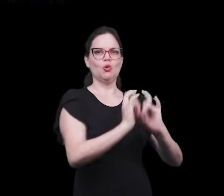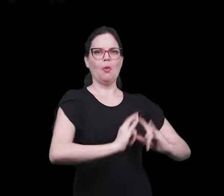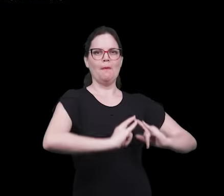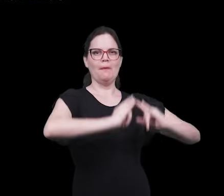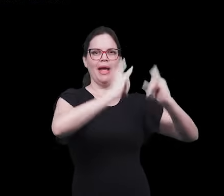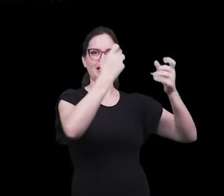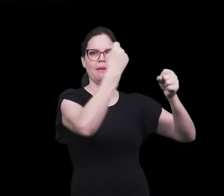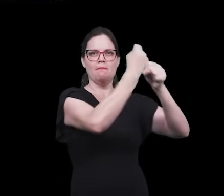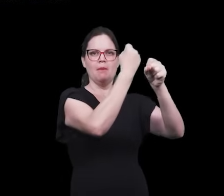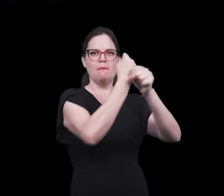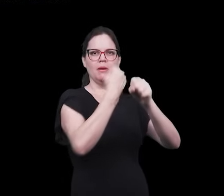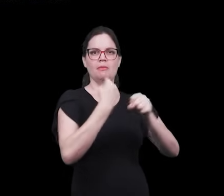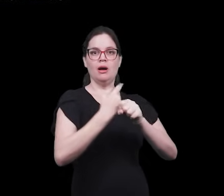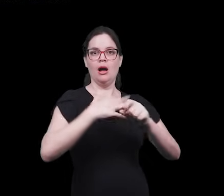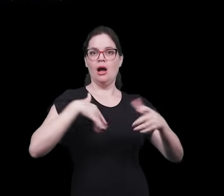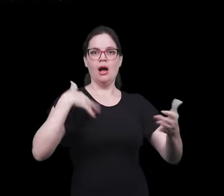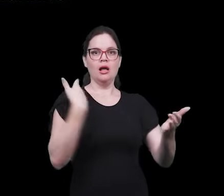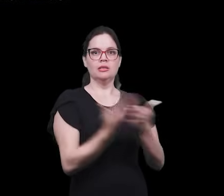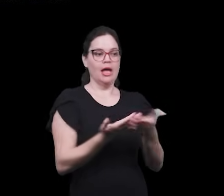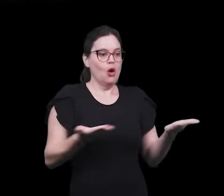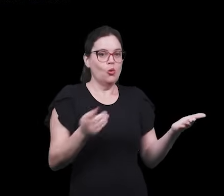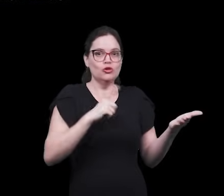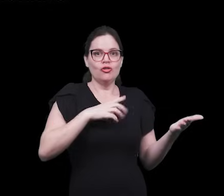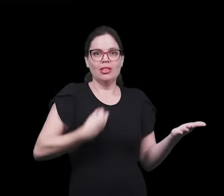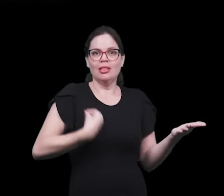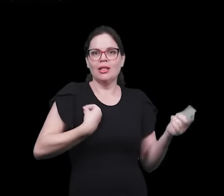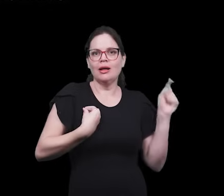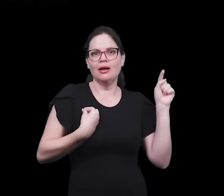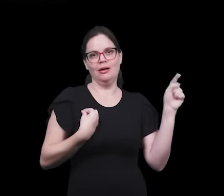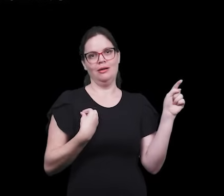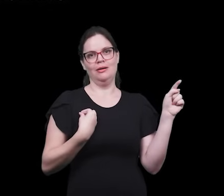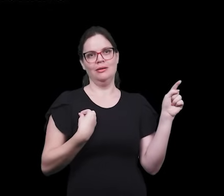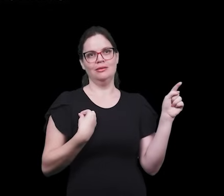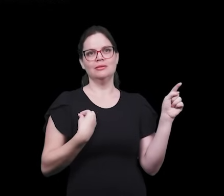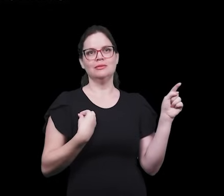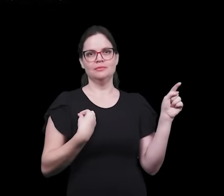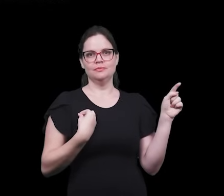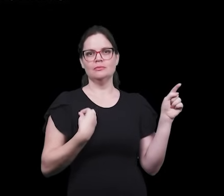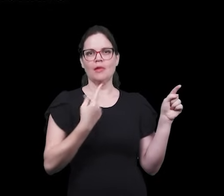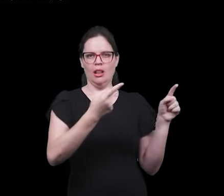Nabucodonosor. Inclusive um dos nossos irmãos esteve lá e tal, roubou até um